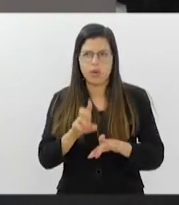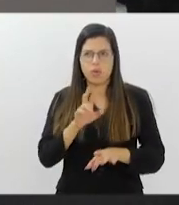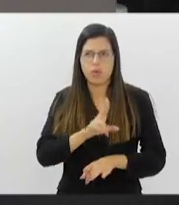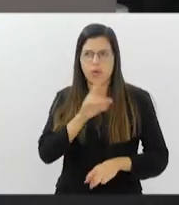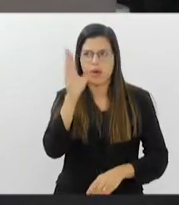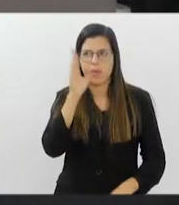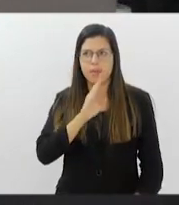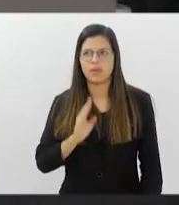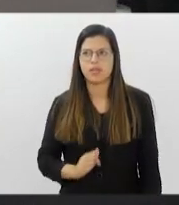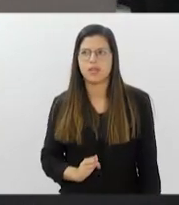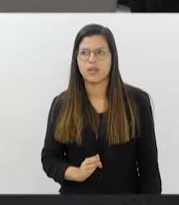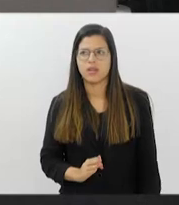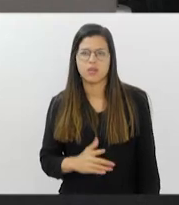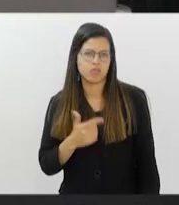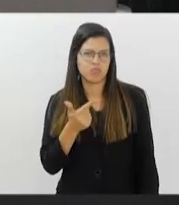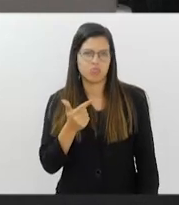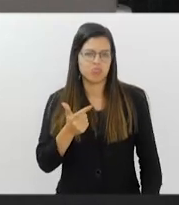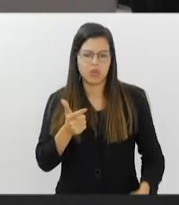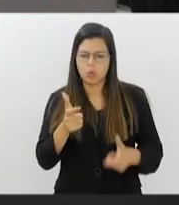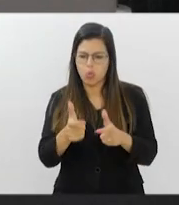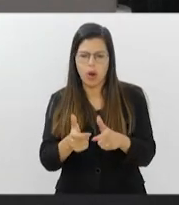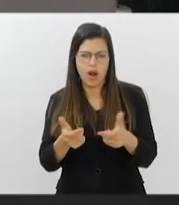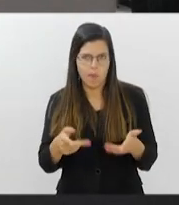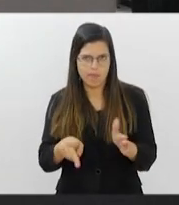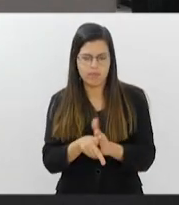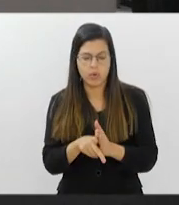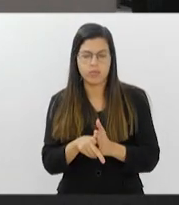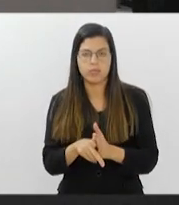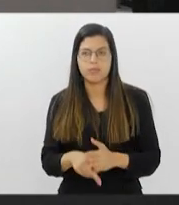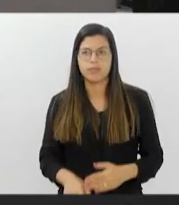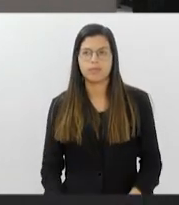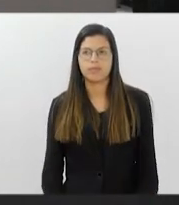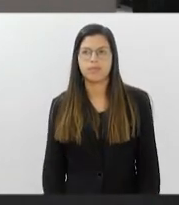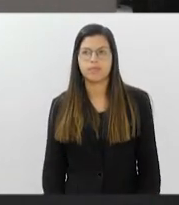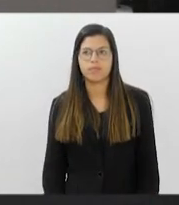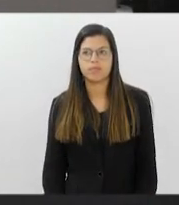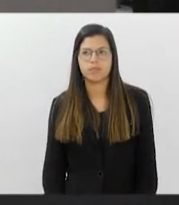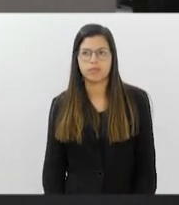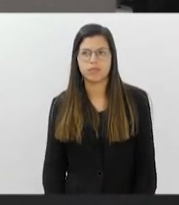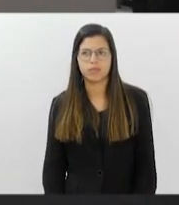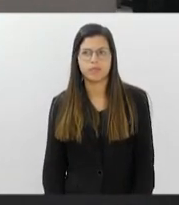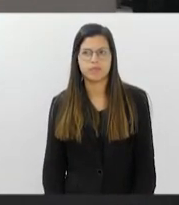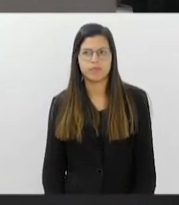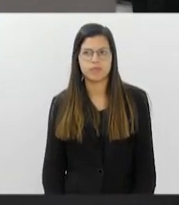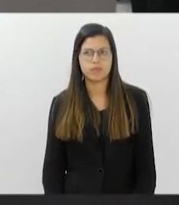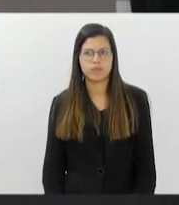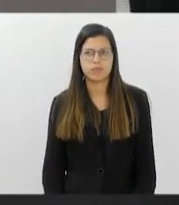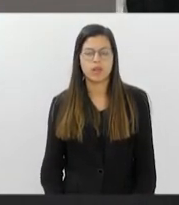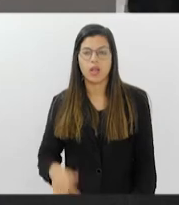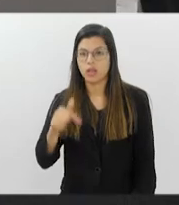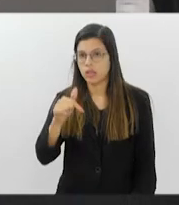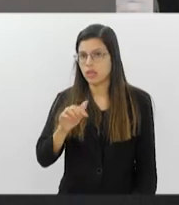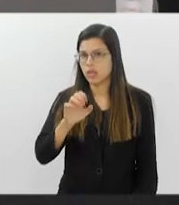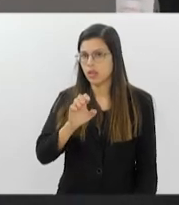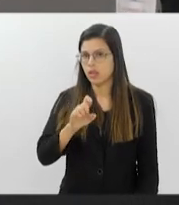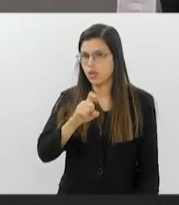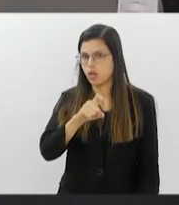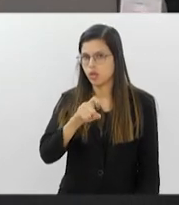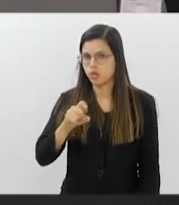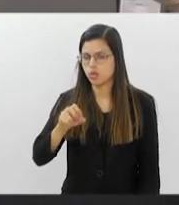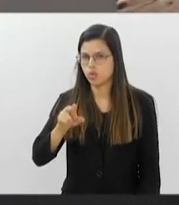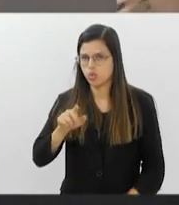uma pátria. Né? Aqui, no caso específico, Exu, no